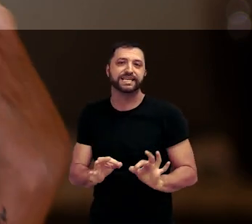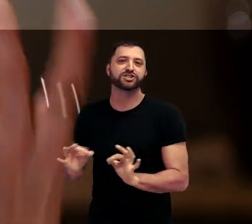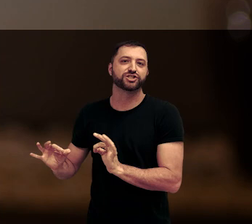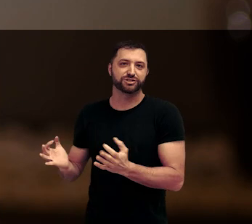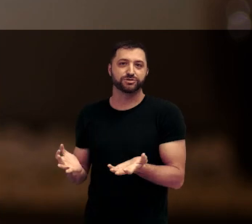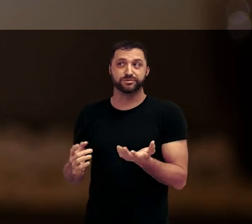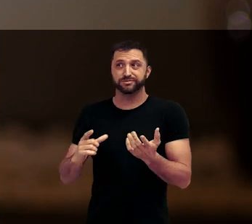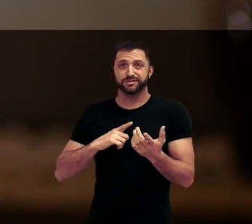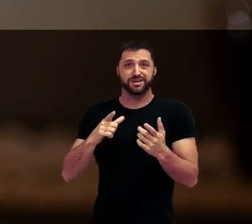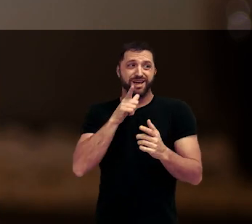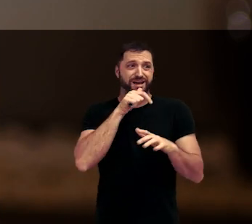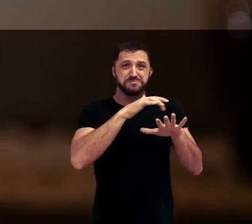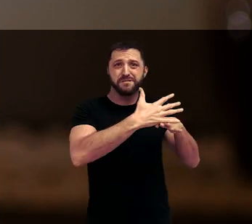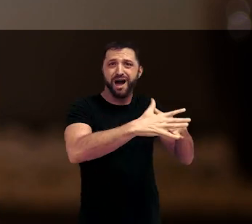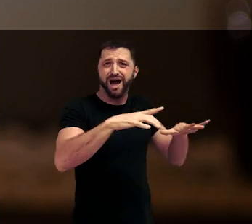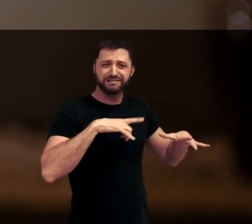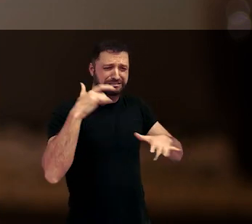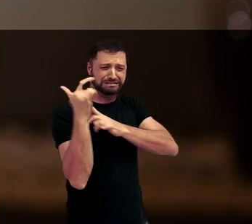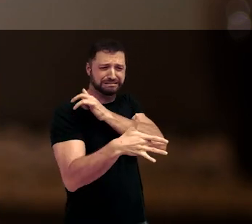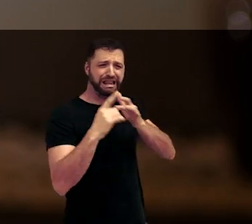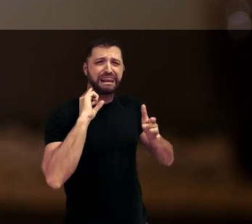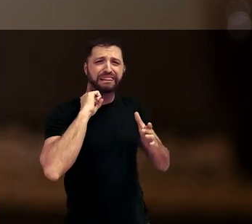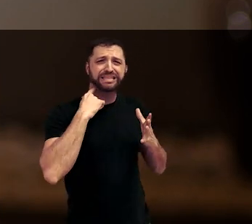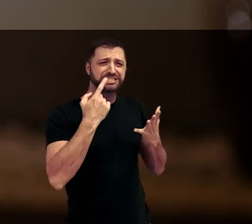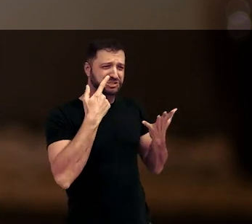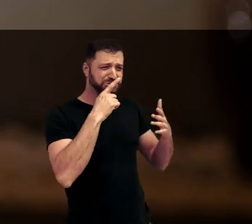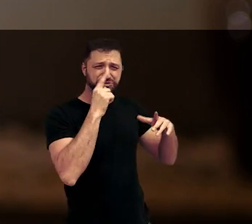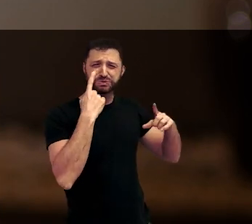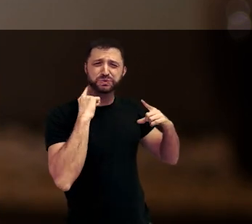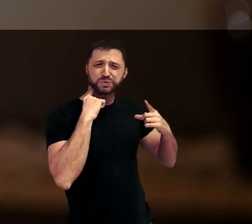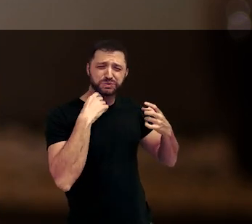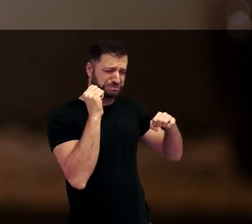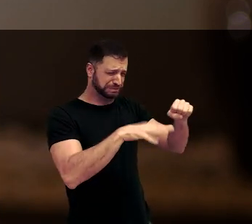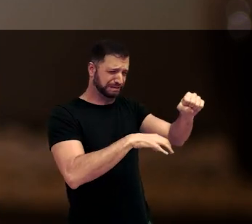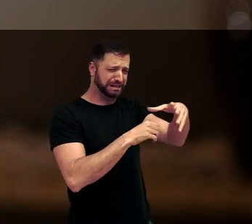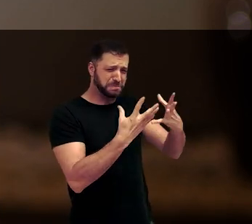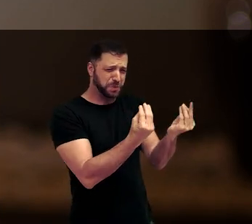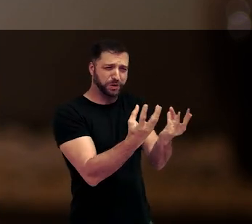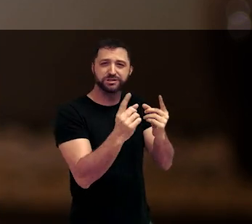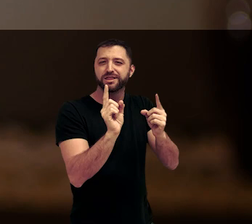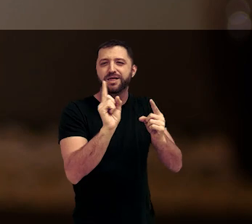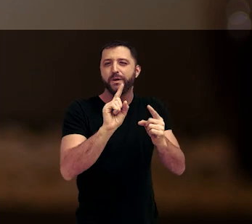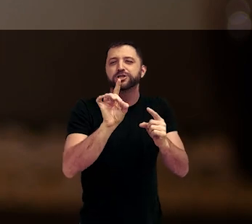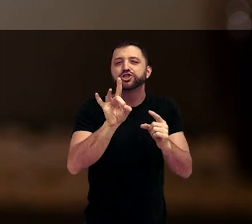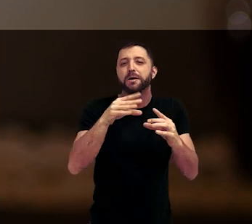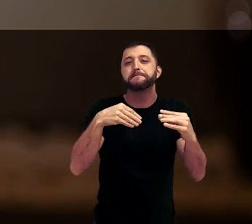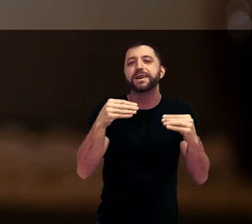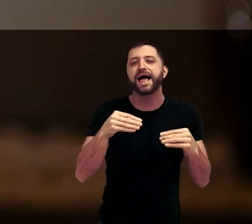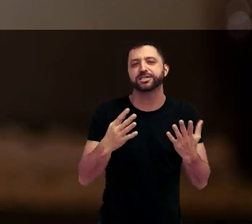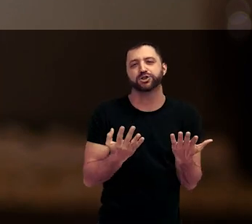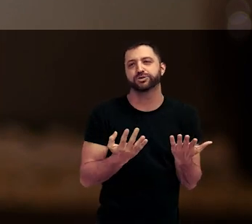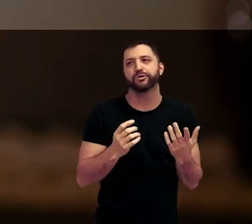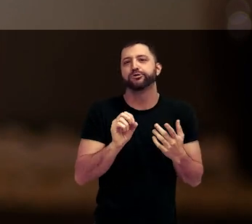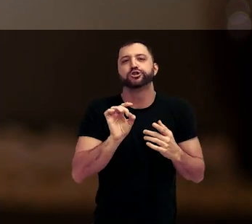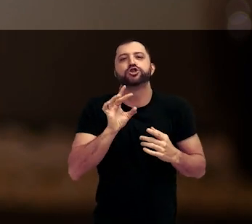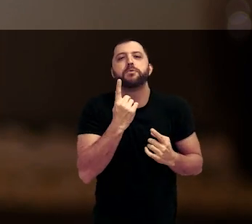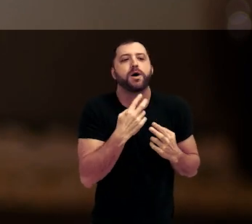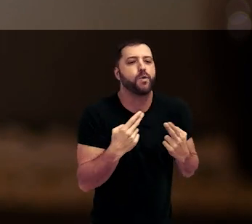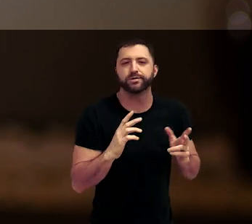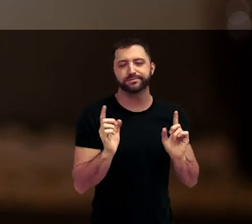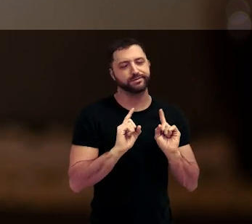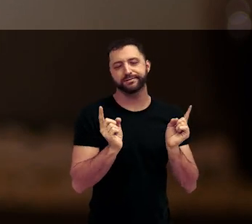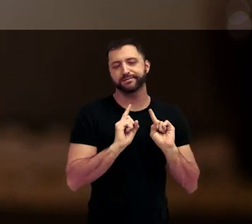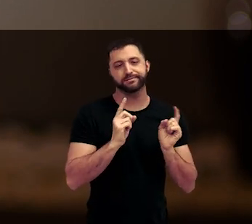mares, rios, oceanos cheios de lixos que não deveriam estar lá. E o problema não é o plástico, o problema não